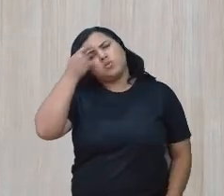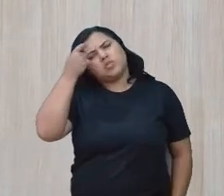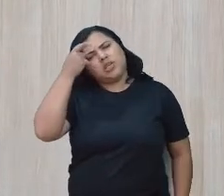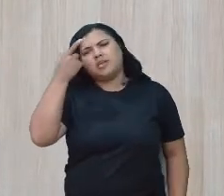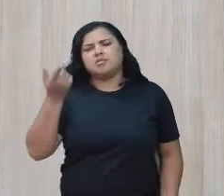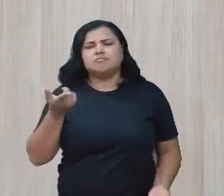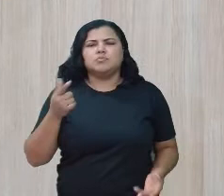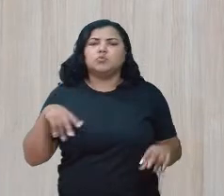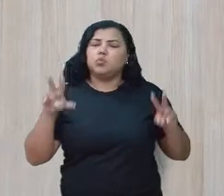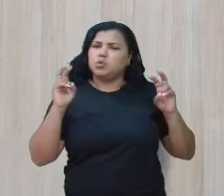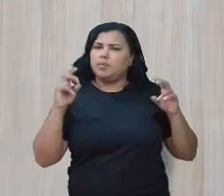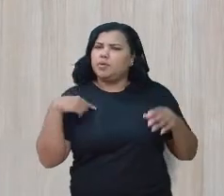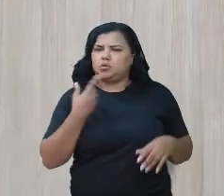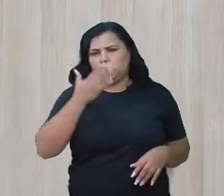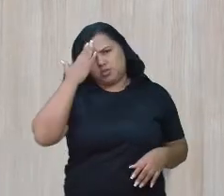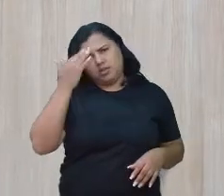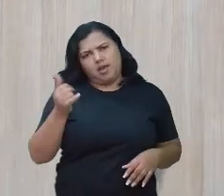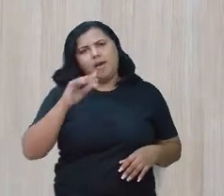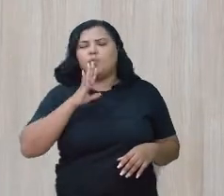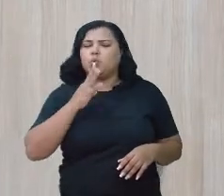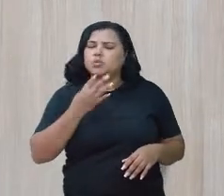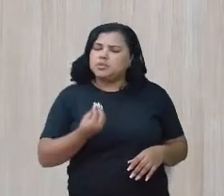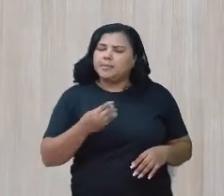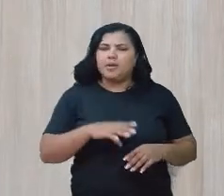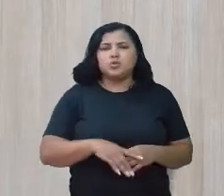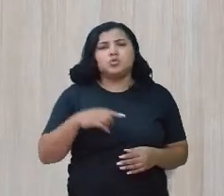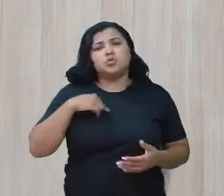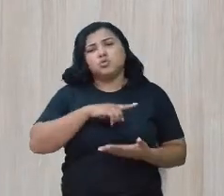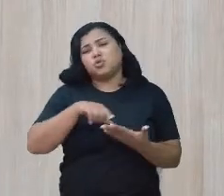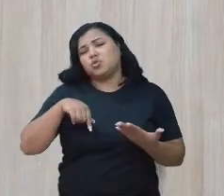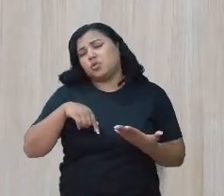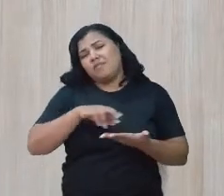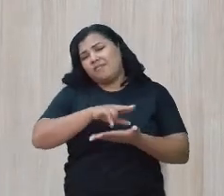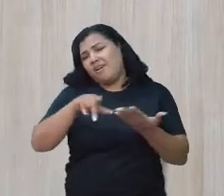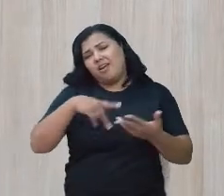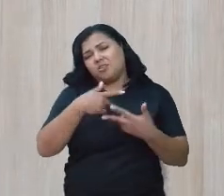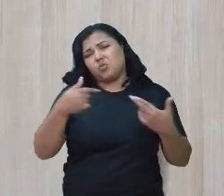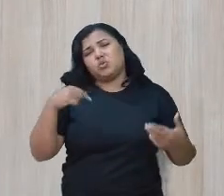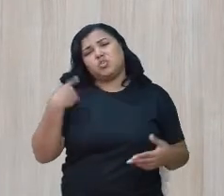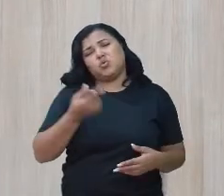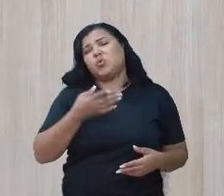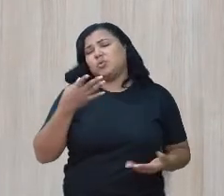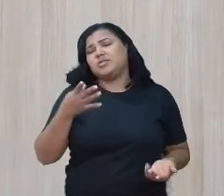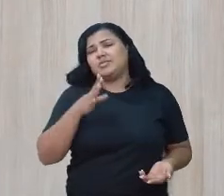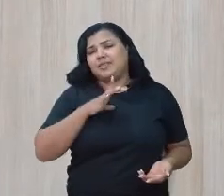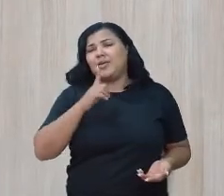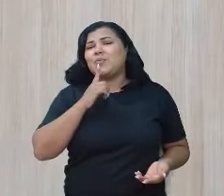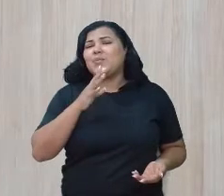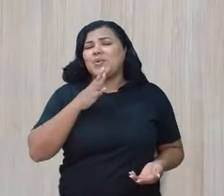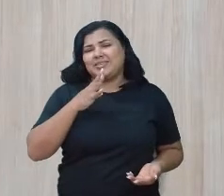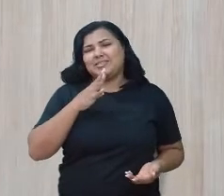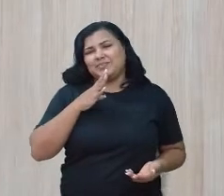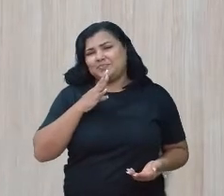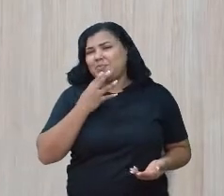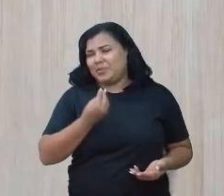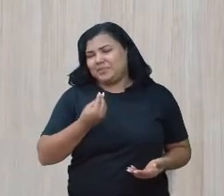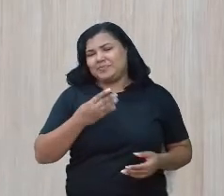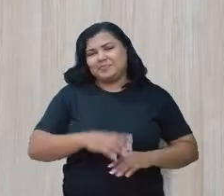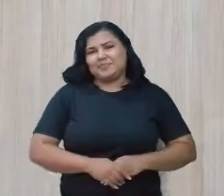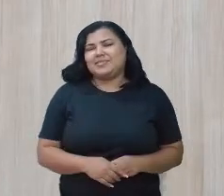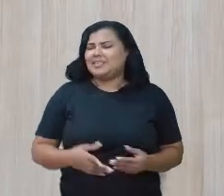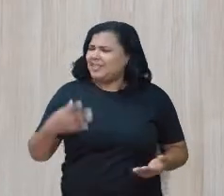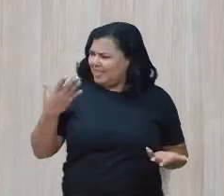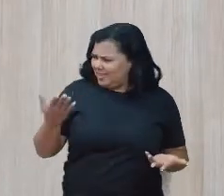consciência, né, do que a gente sabe. Que a gente sabe, às vezes, tantas coisas que a gente nem sabe que sabe. Não é, Cláudia? Acontece